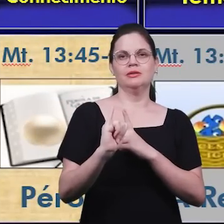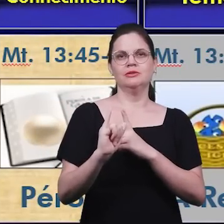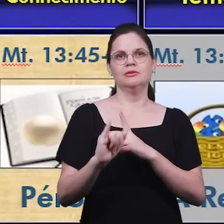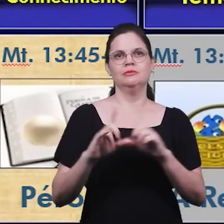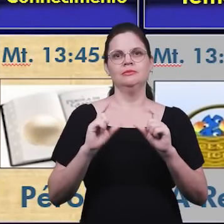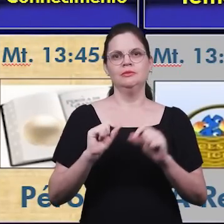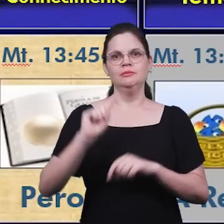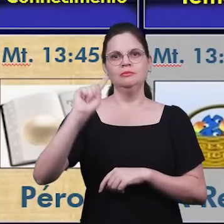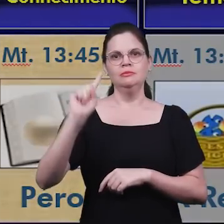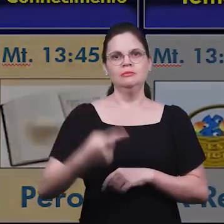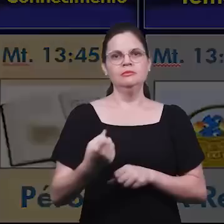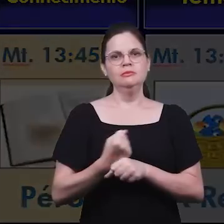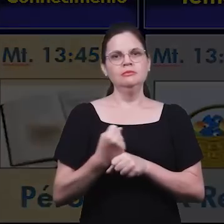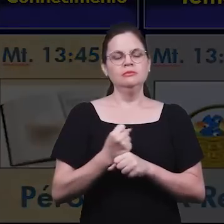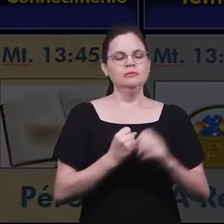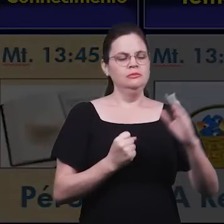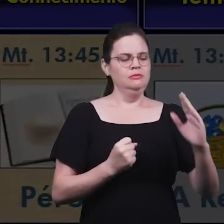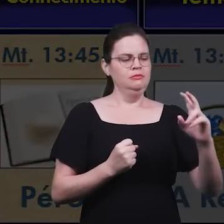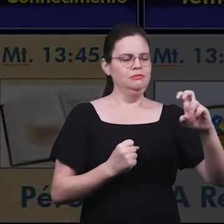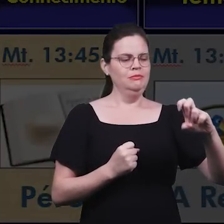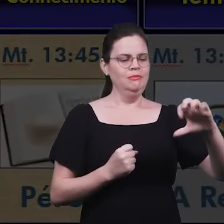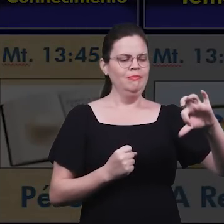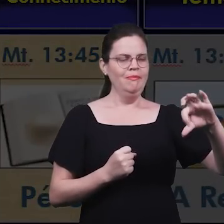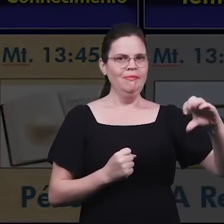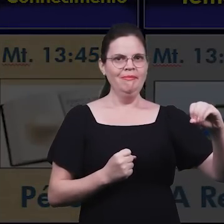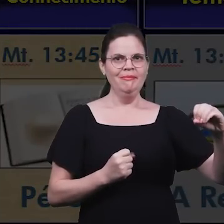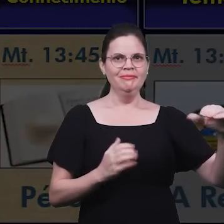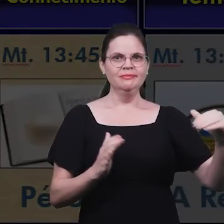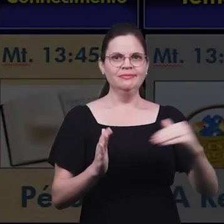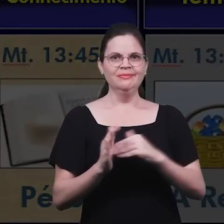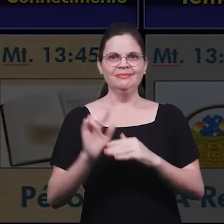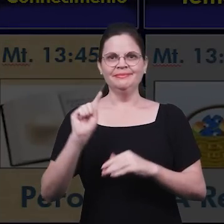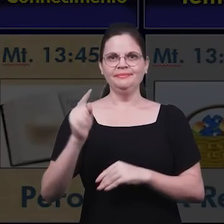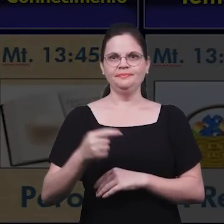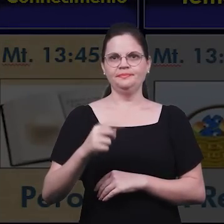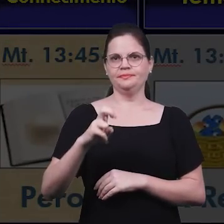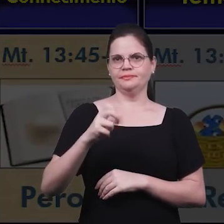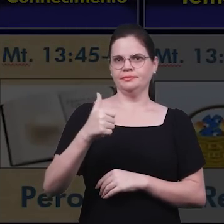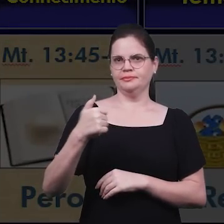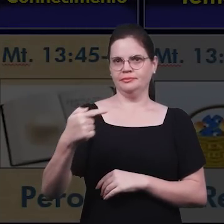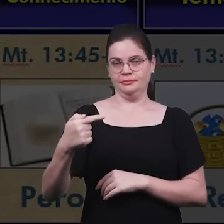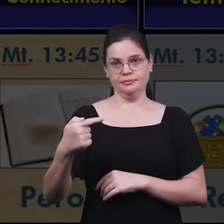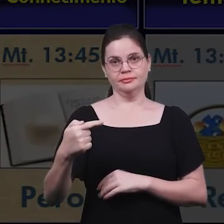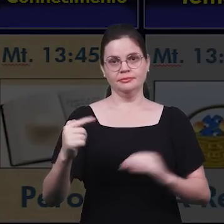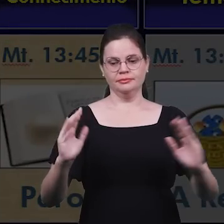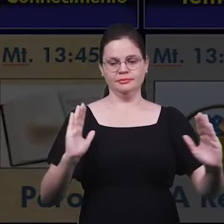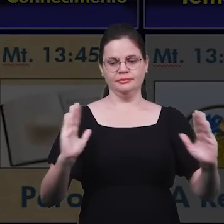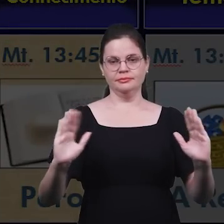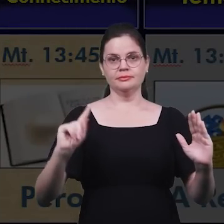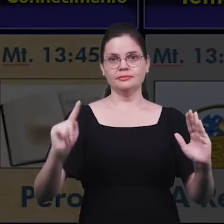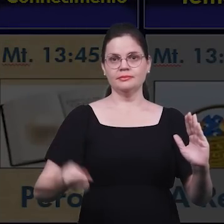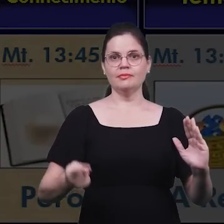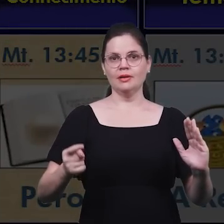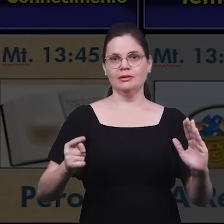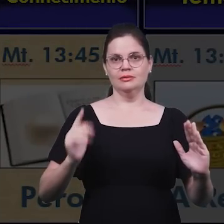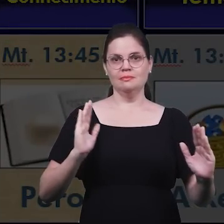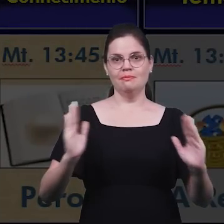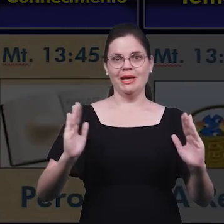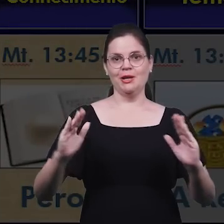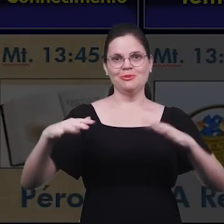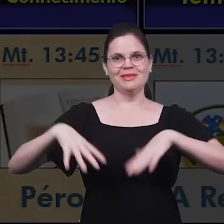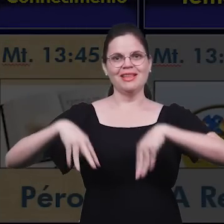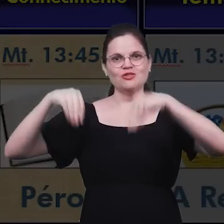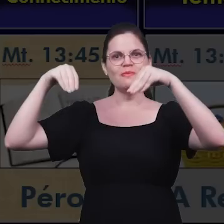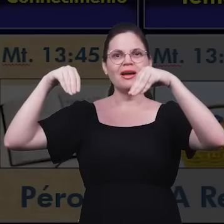o nosso 1000 anos vai de 590 a 1517. Ou seja, essa Idade Média